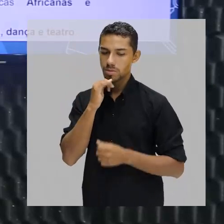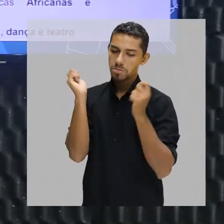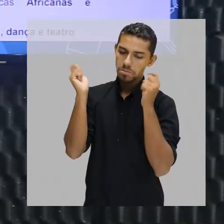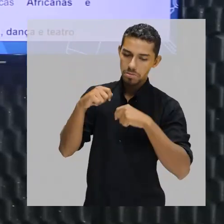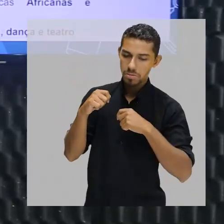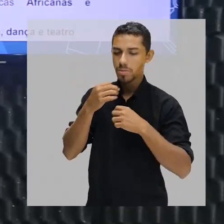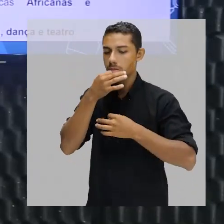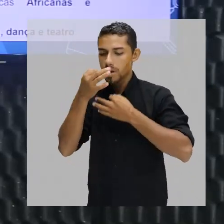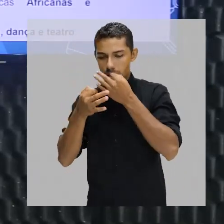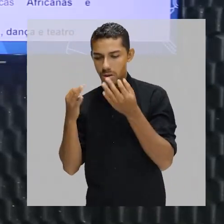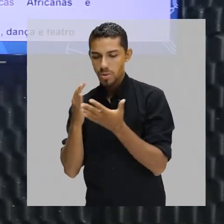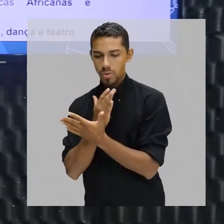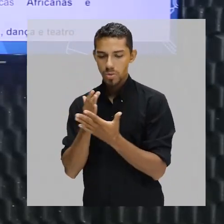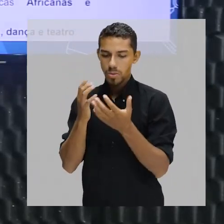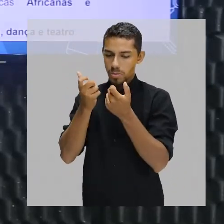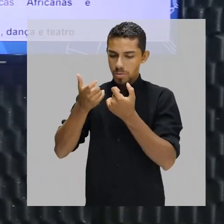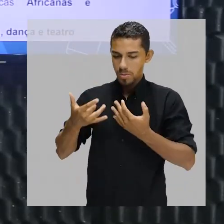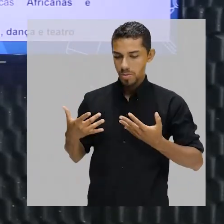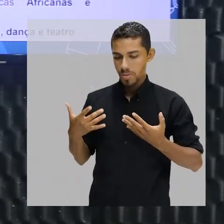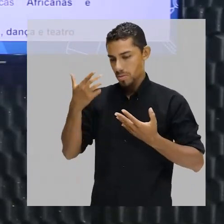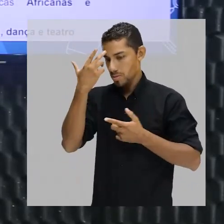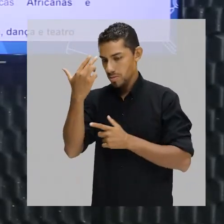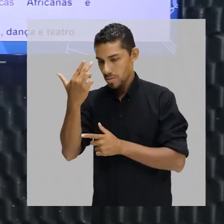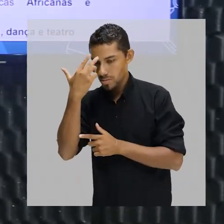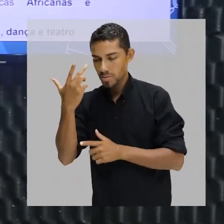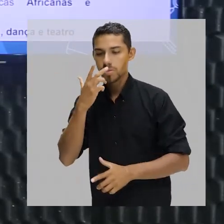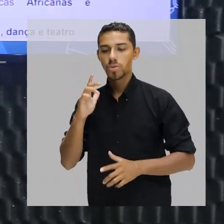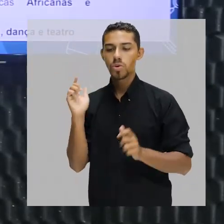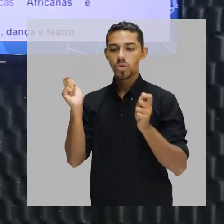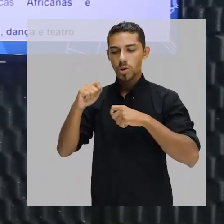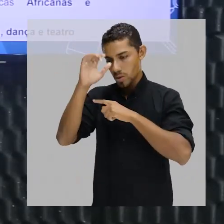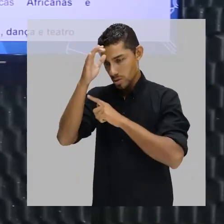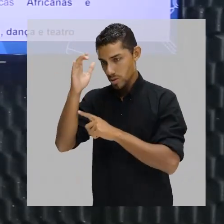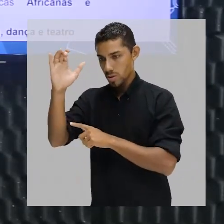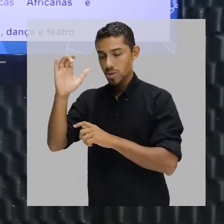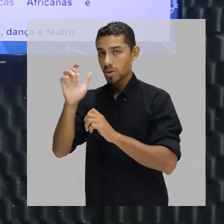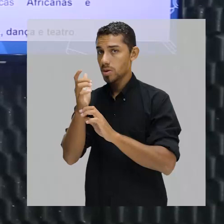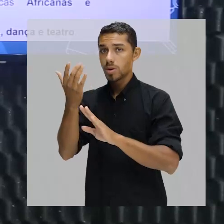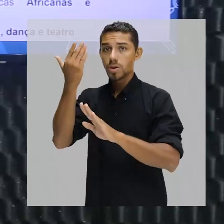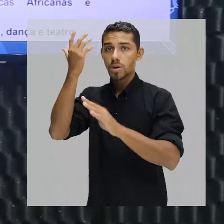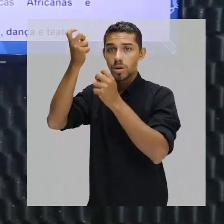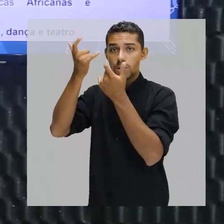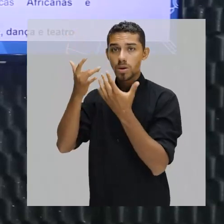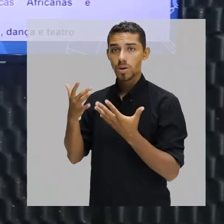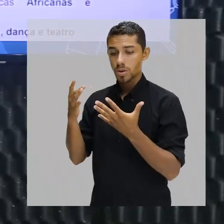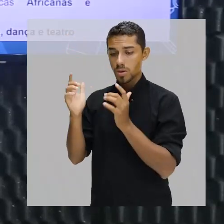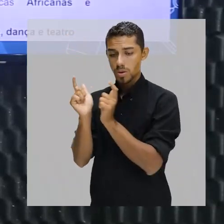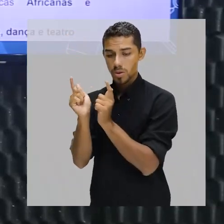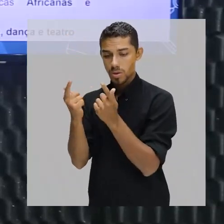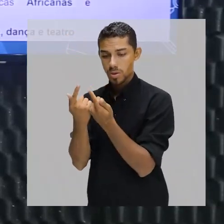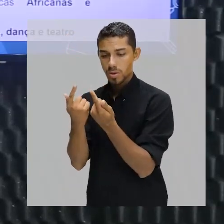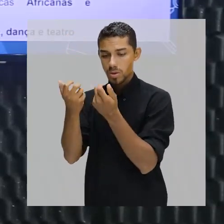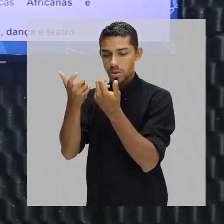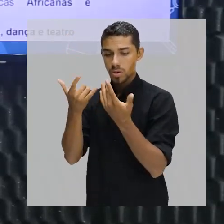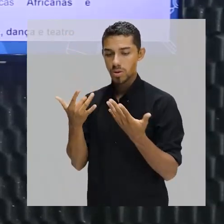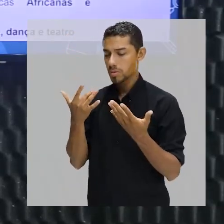citar algumas. Né? O histórico de atividades culturais ancestrais realizadas por pequenos grupos,